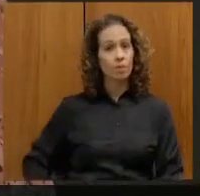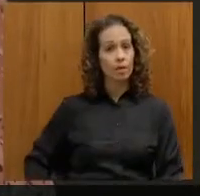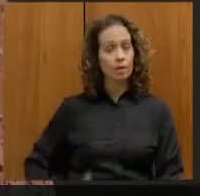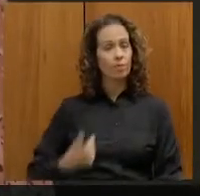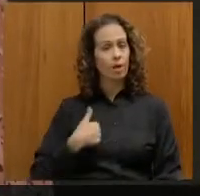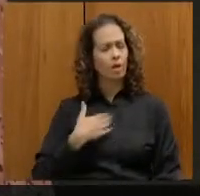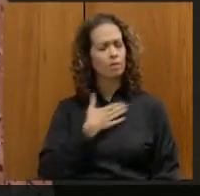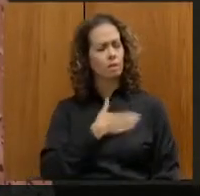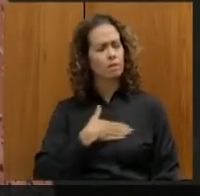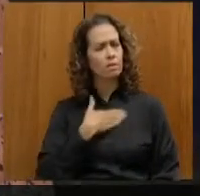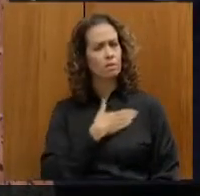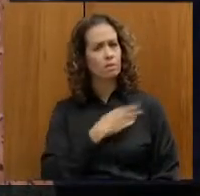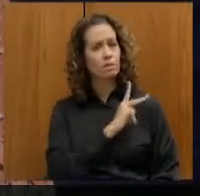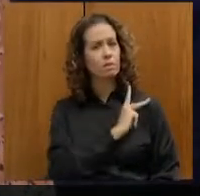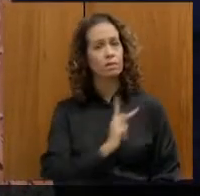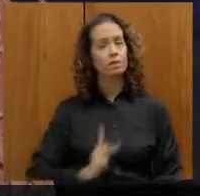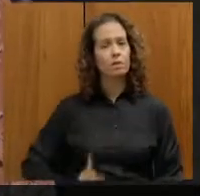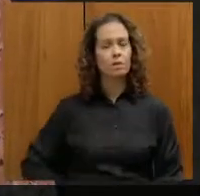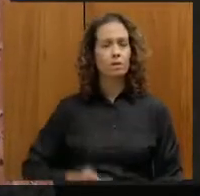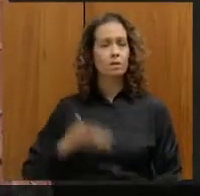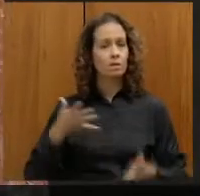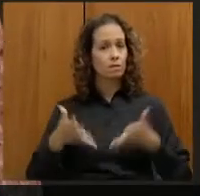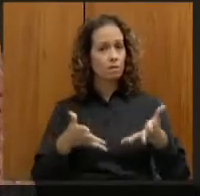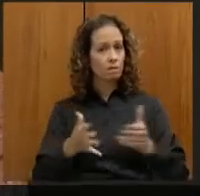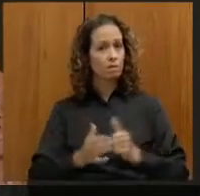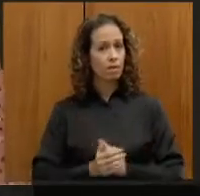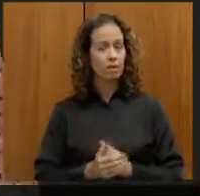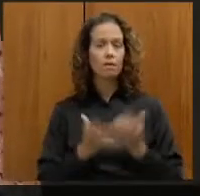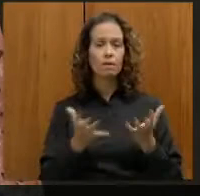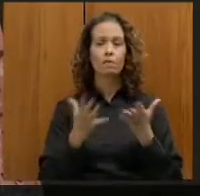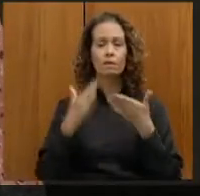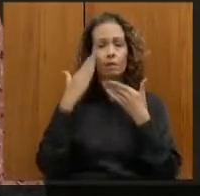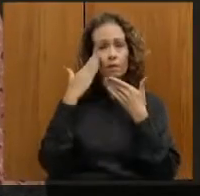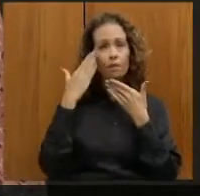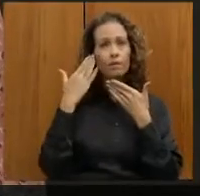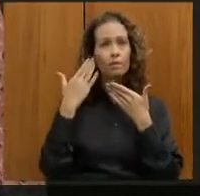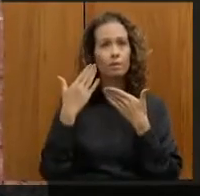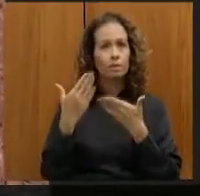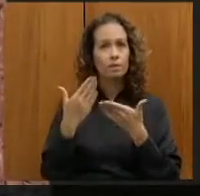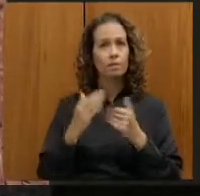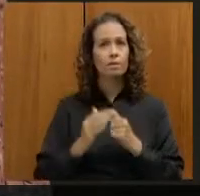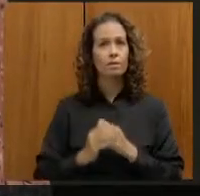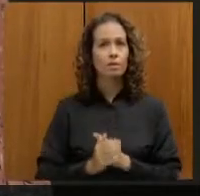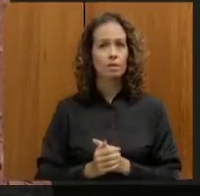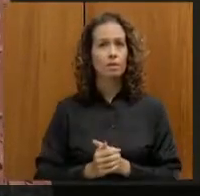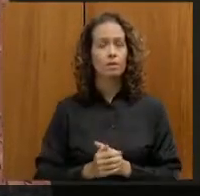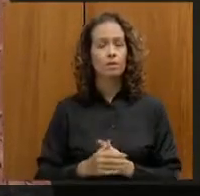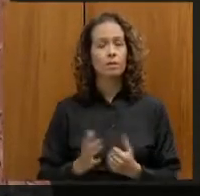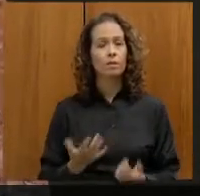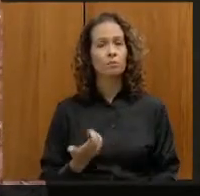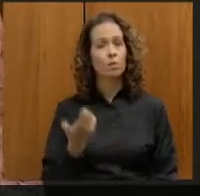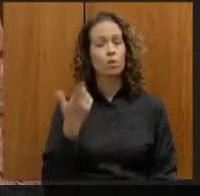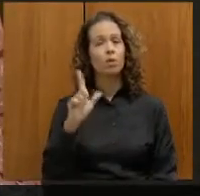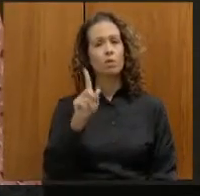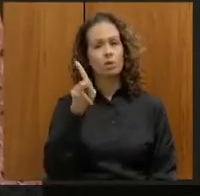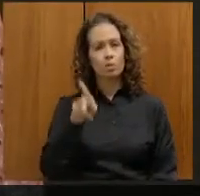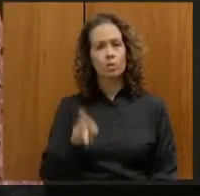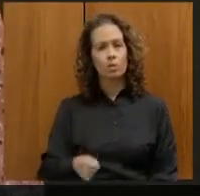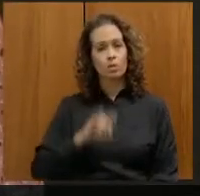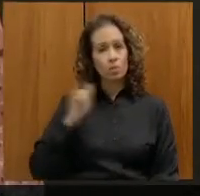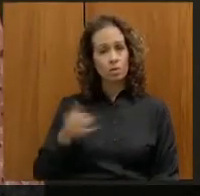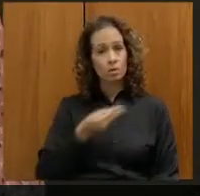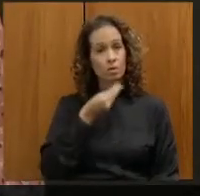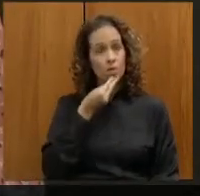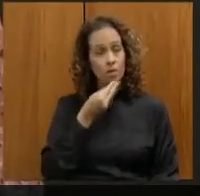satisfeita é presidente com as salas Quero Agradecer né vou passar para que outros possam falar tem o maior oportunidade